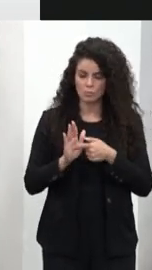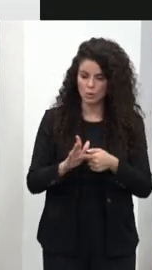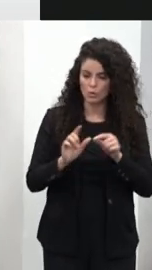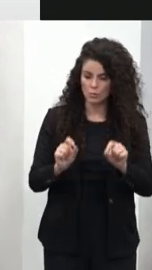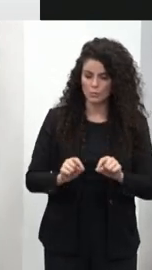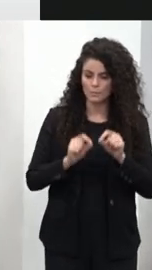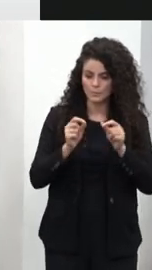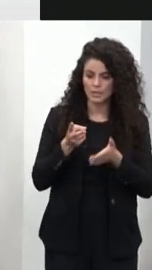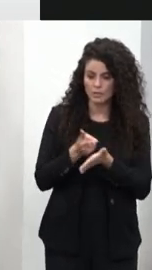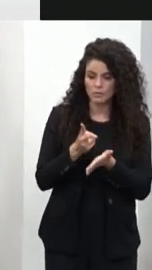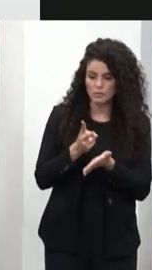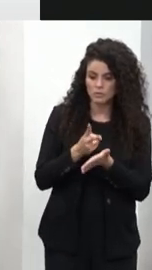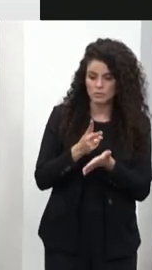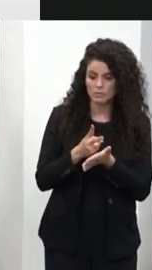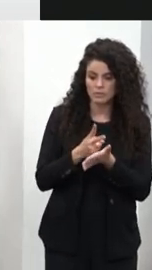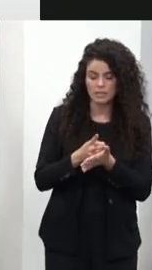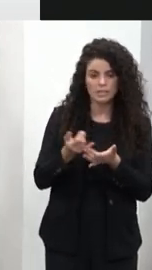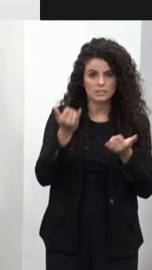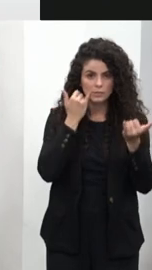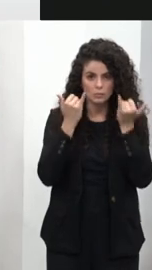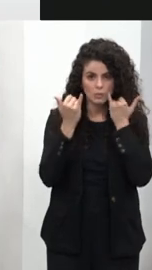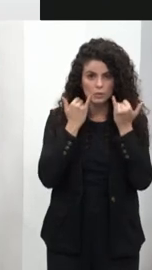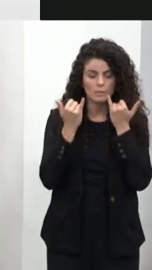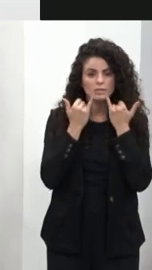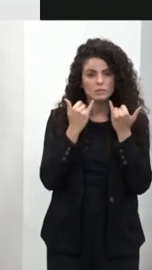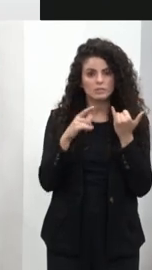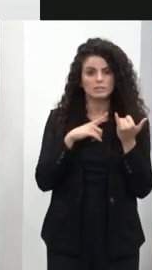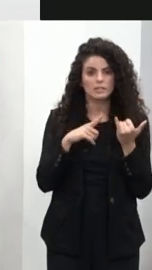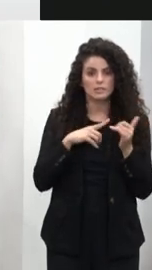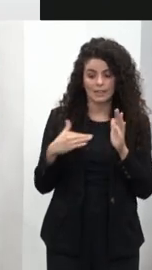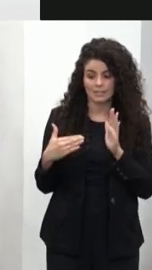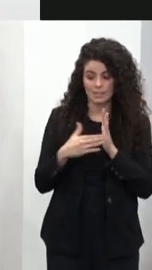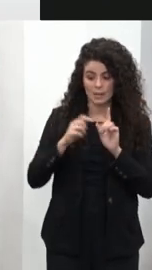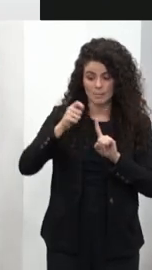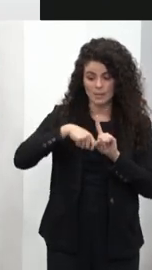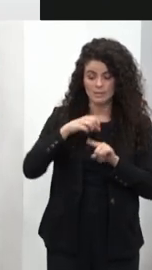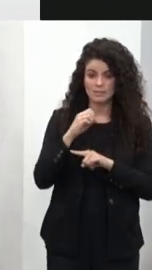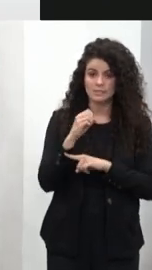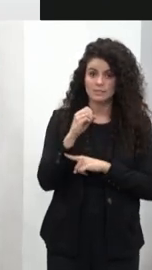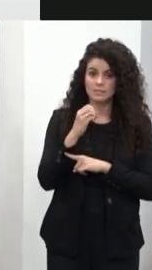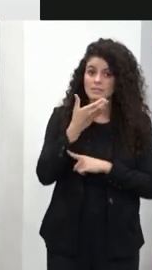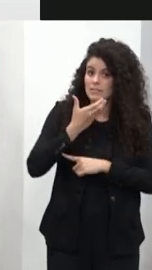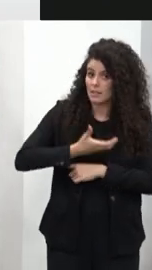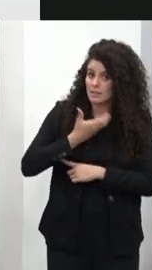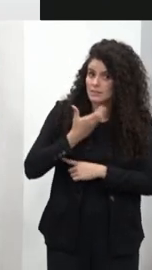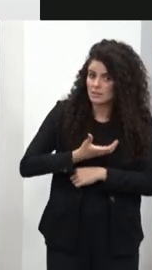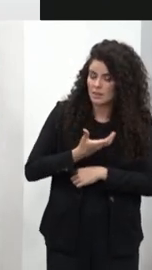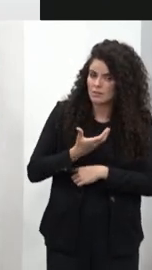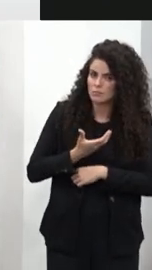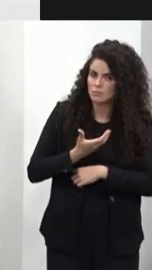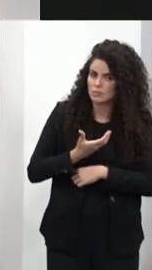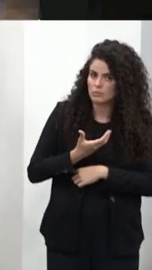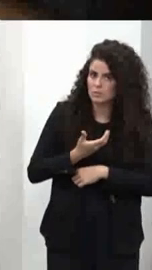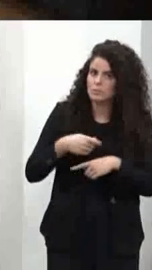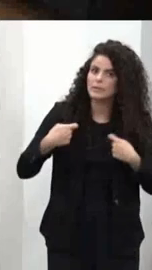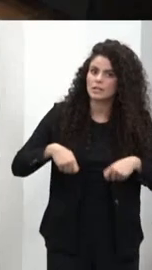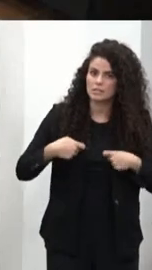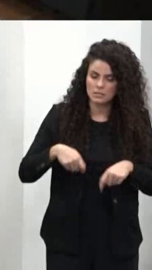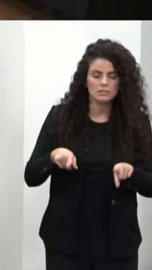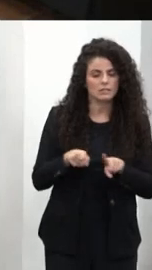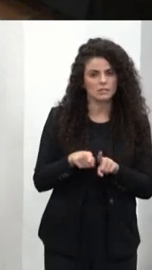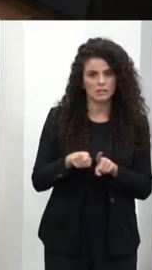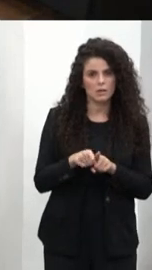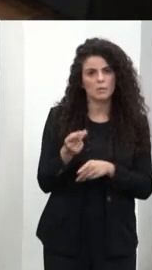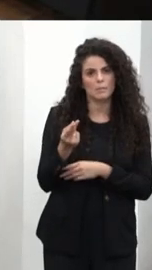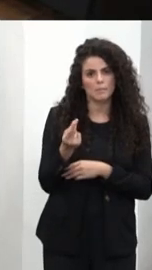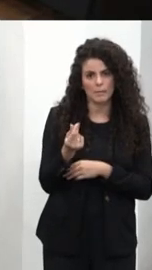das informações prestadas ela vai até dezembro até o último minuto se for necessário até a questão da prestação de contas também nós vamos